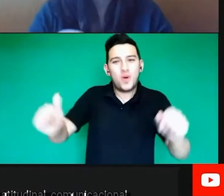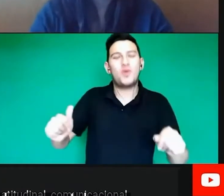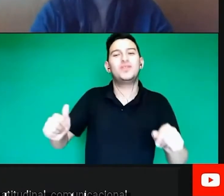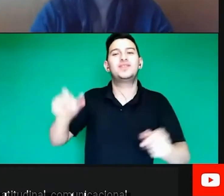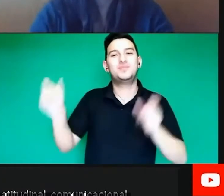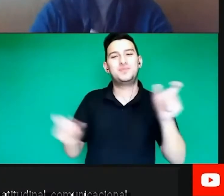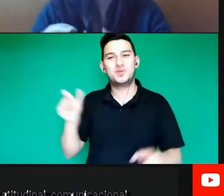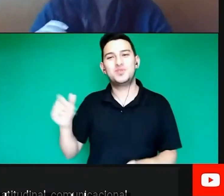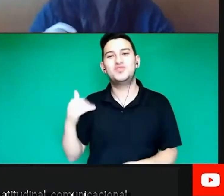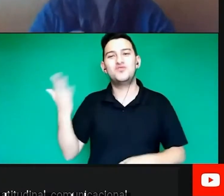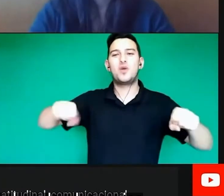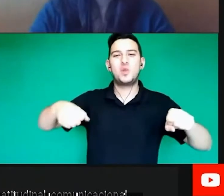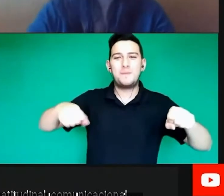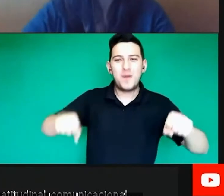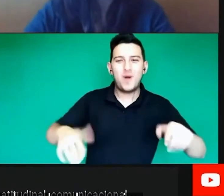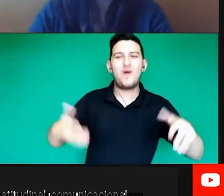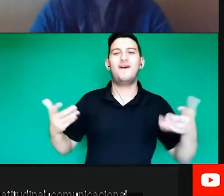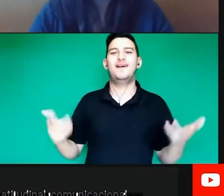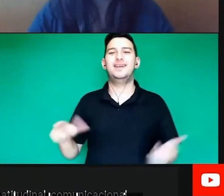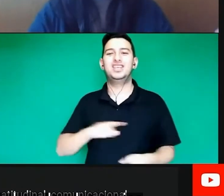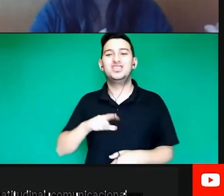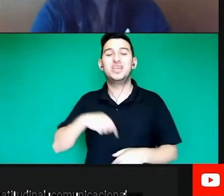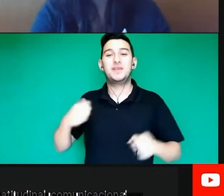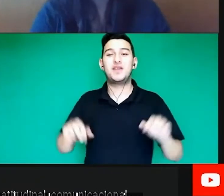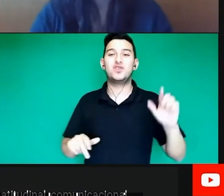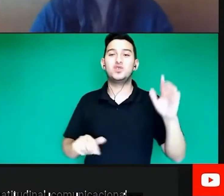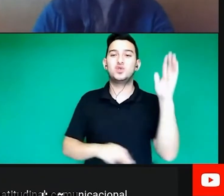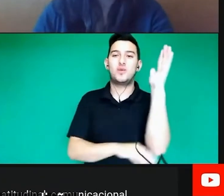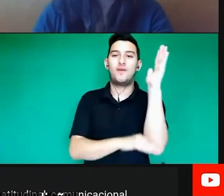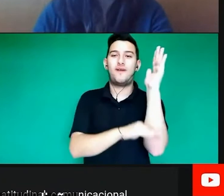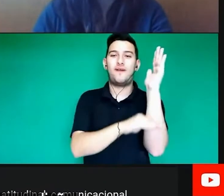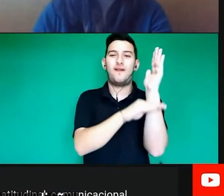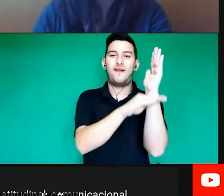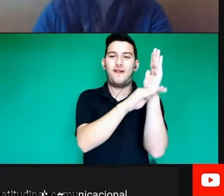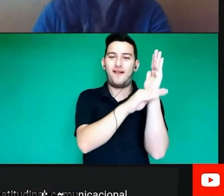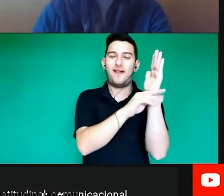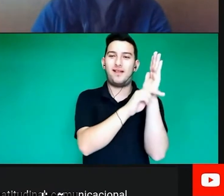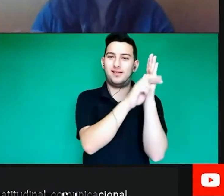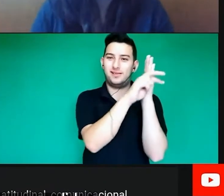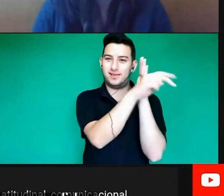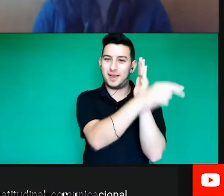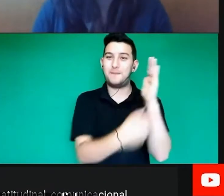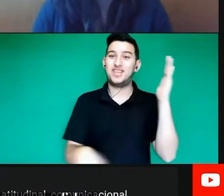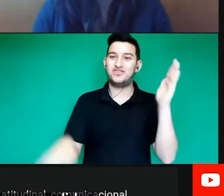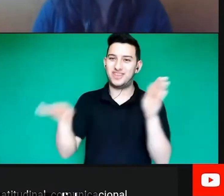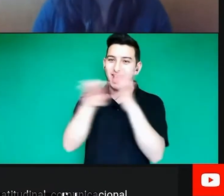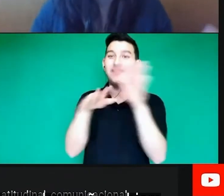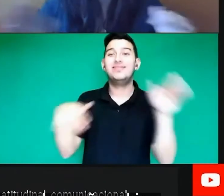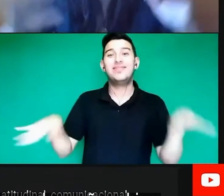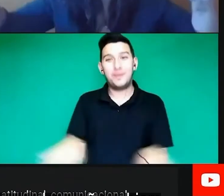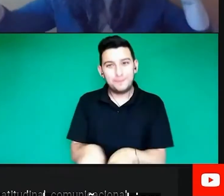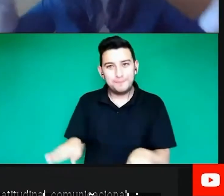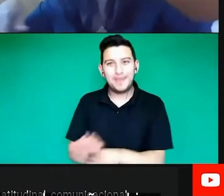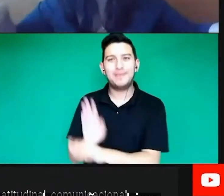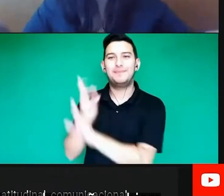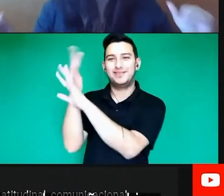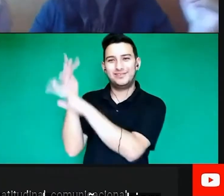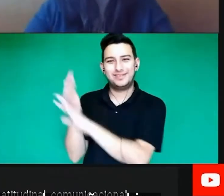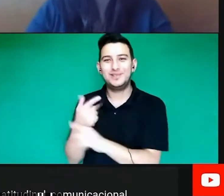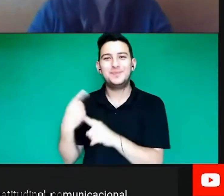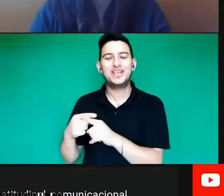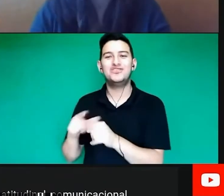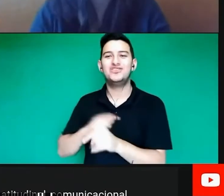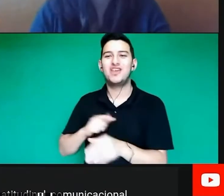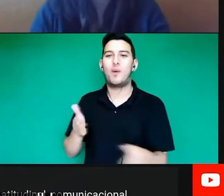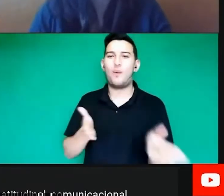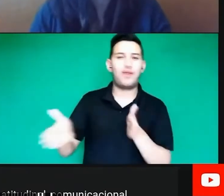né, motoboys, que tinham que subir do elevador de serviços para chegar na expedição, eles também ficavam perdidos, porque havia um monte de corredor e não sabia